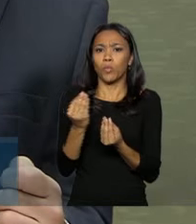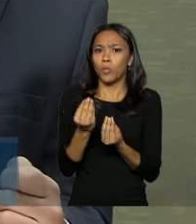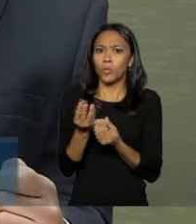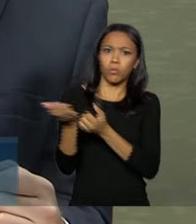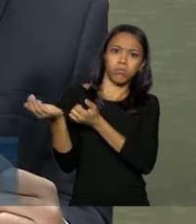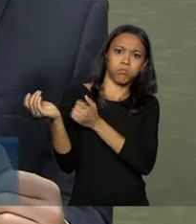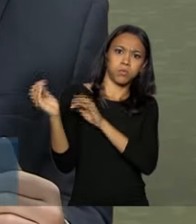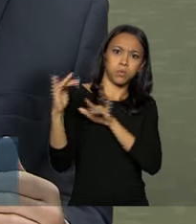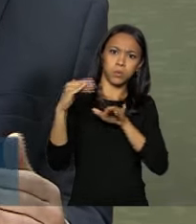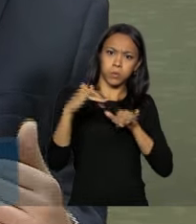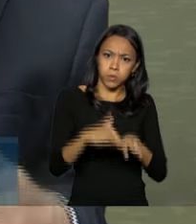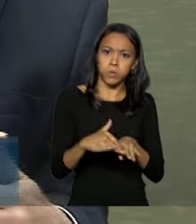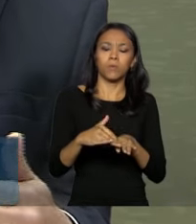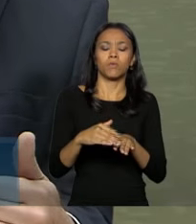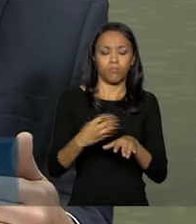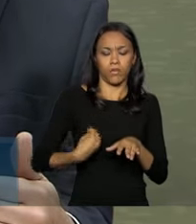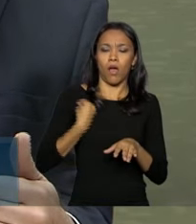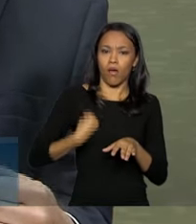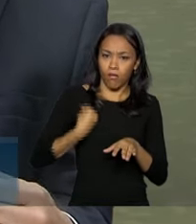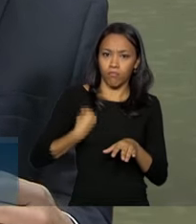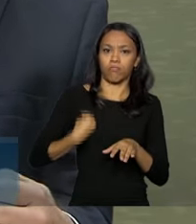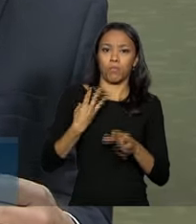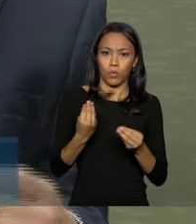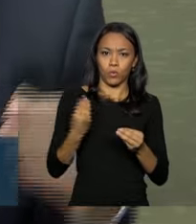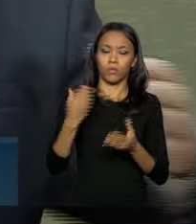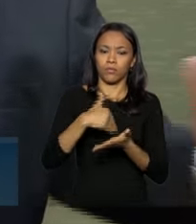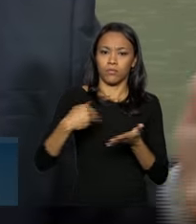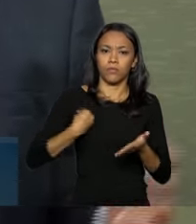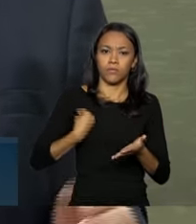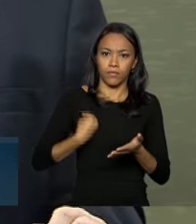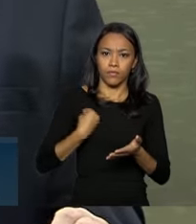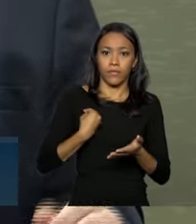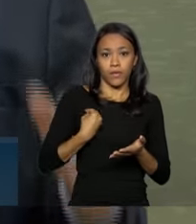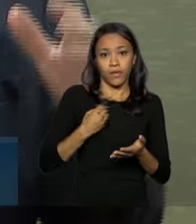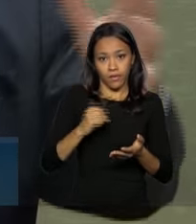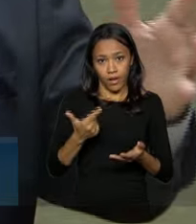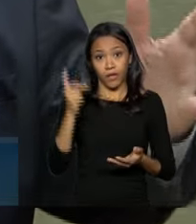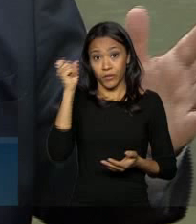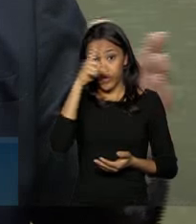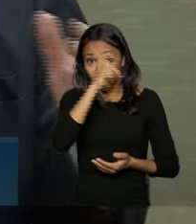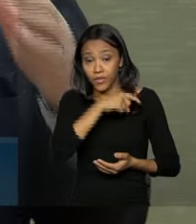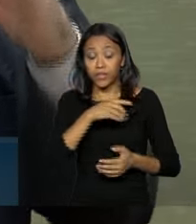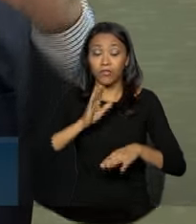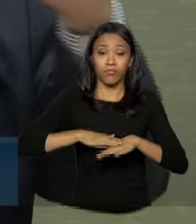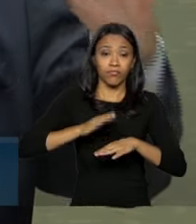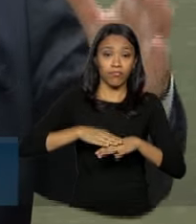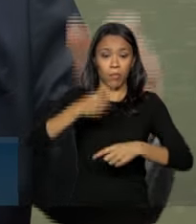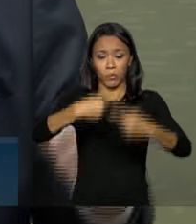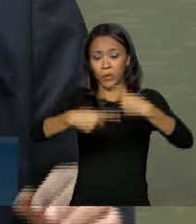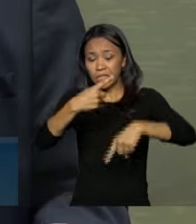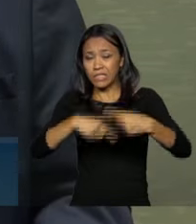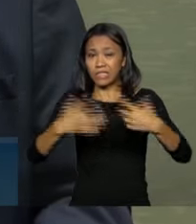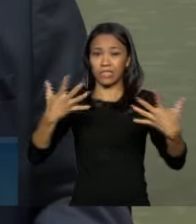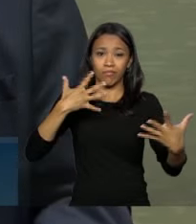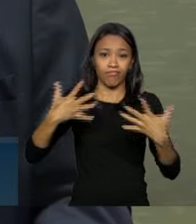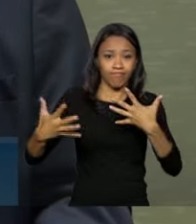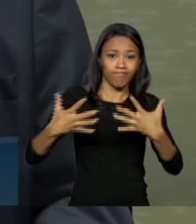gabinete alemão estarão nessa visita, apesar da dificuldade, né, o momento político atual, a questão